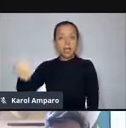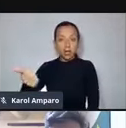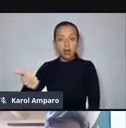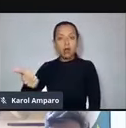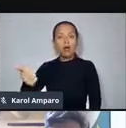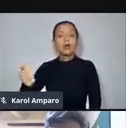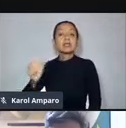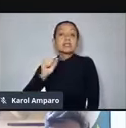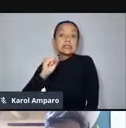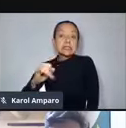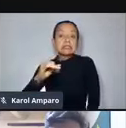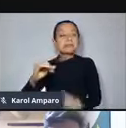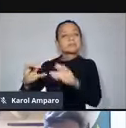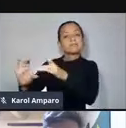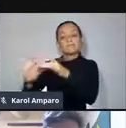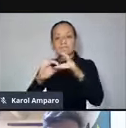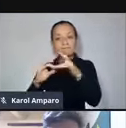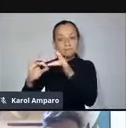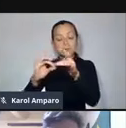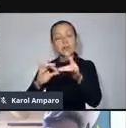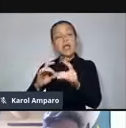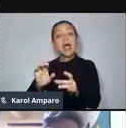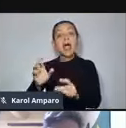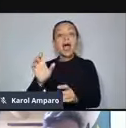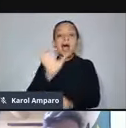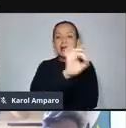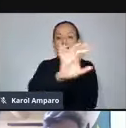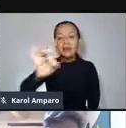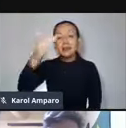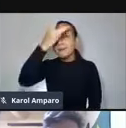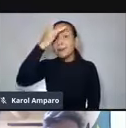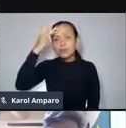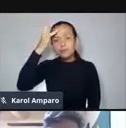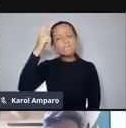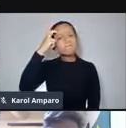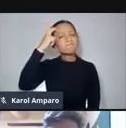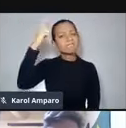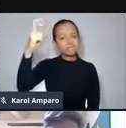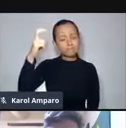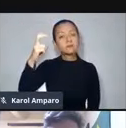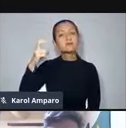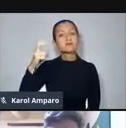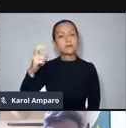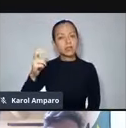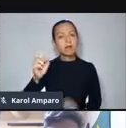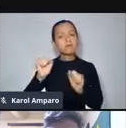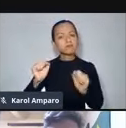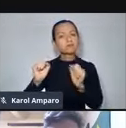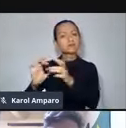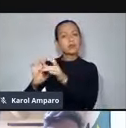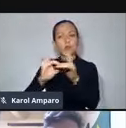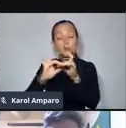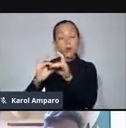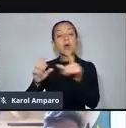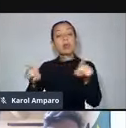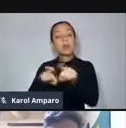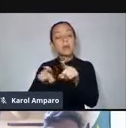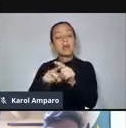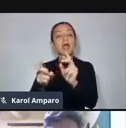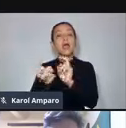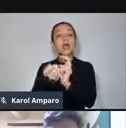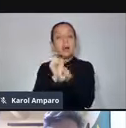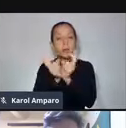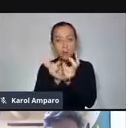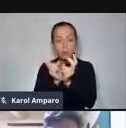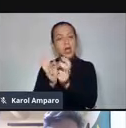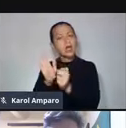aquilo dos saberes que cada um tinha, né, objetivando a capoeira como uma manifestação cultural nossa, né,